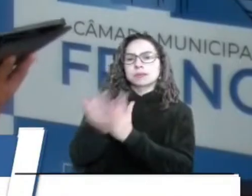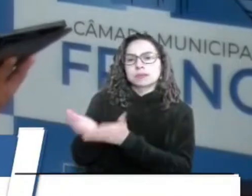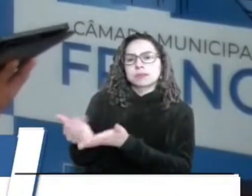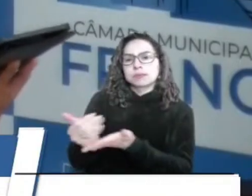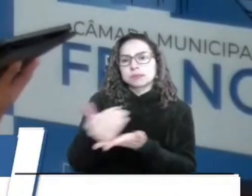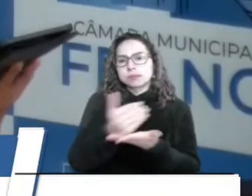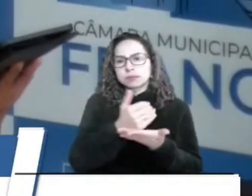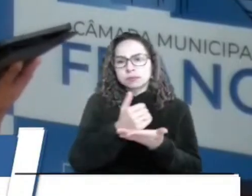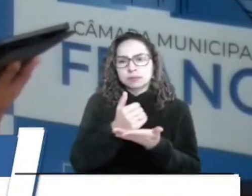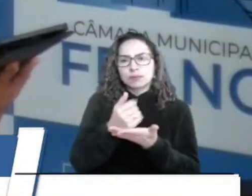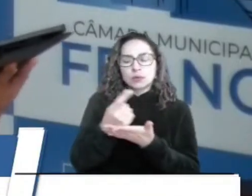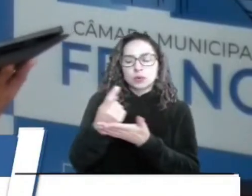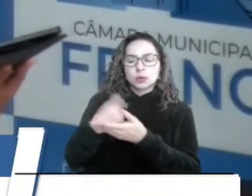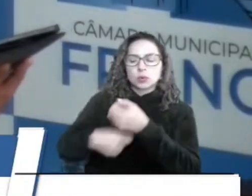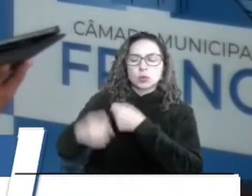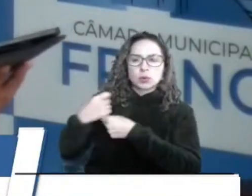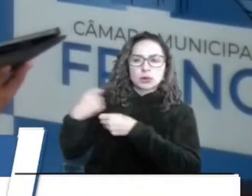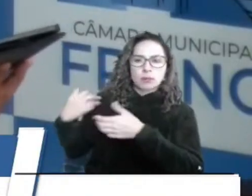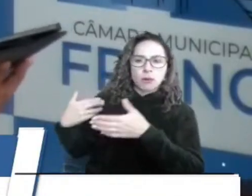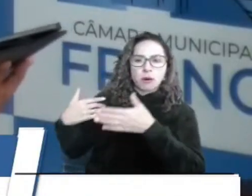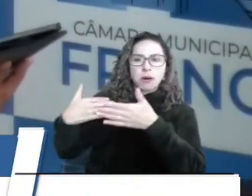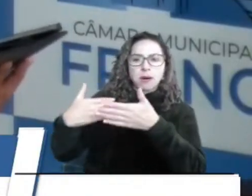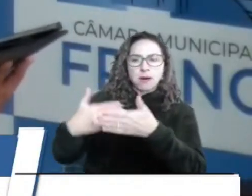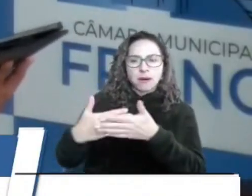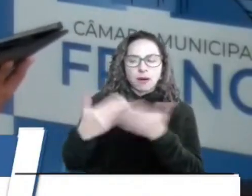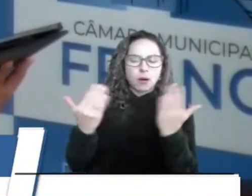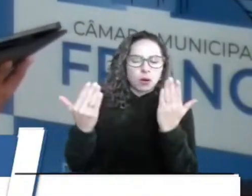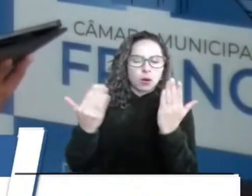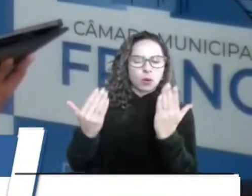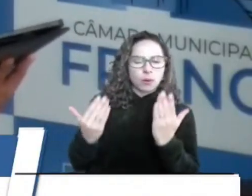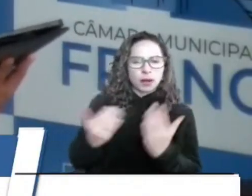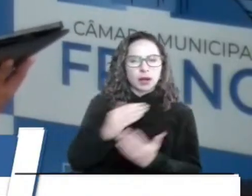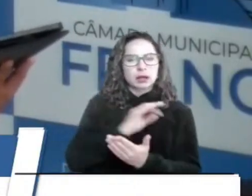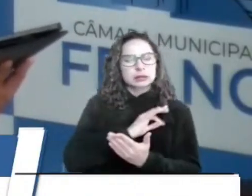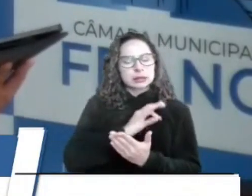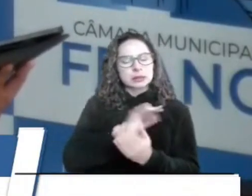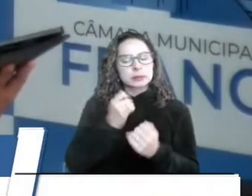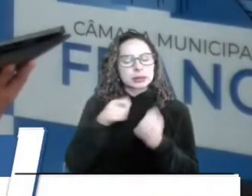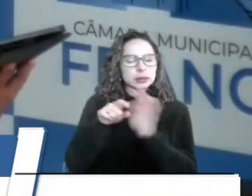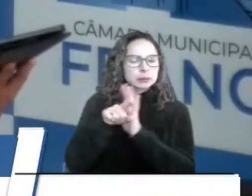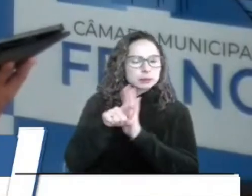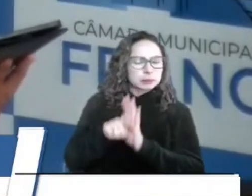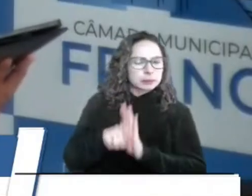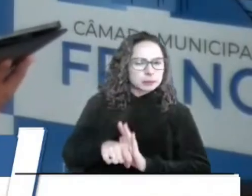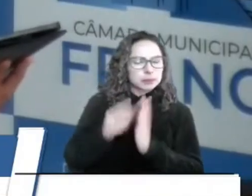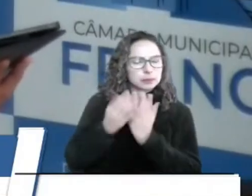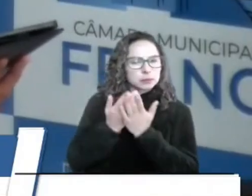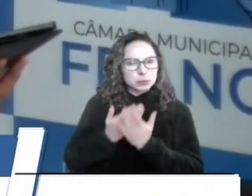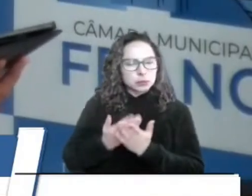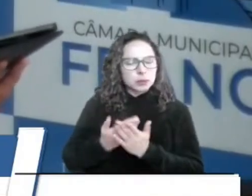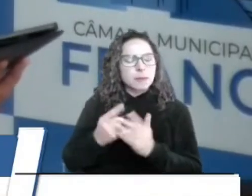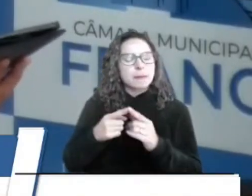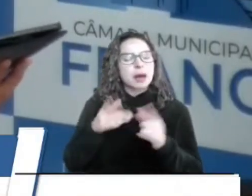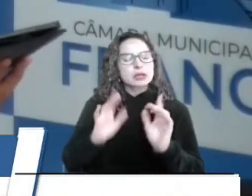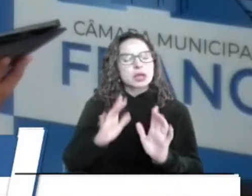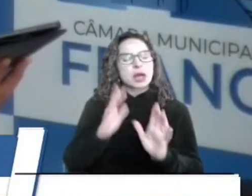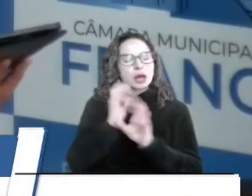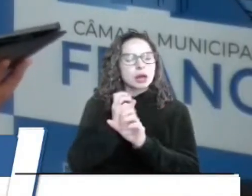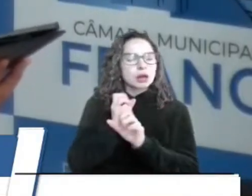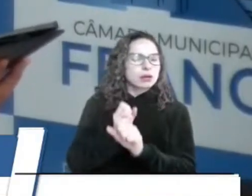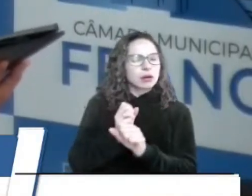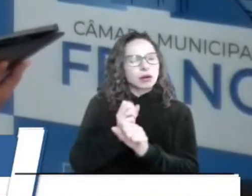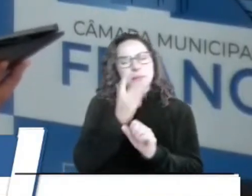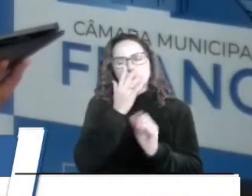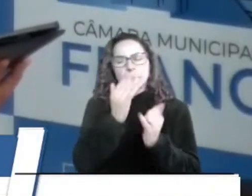dos anos anteriores. Os parâmetros técnicos ainda precisam ser desenvolvidos, mas já indicamos que